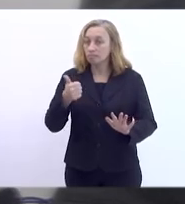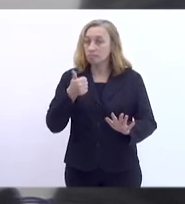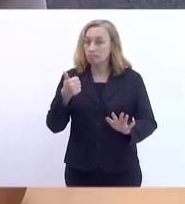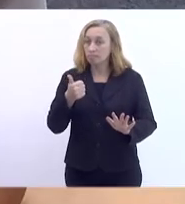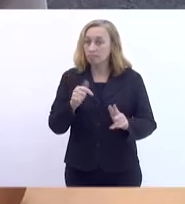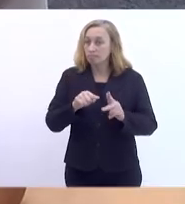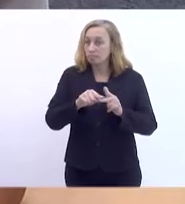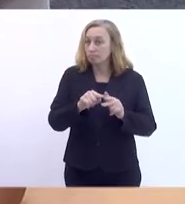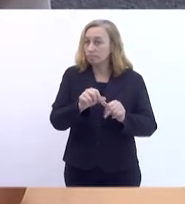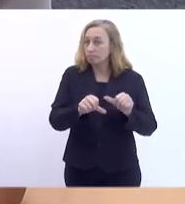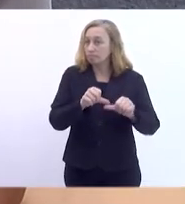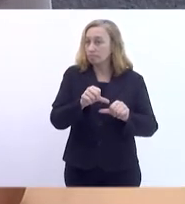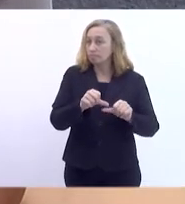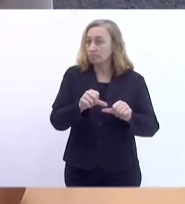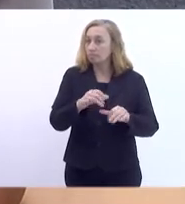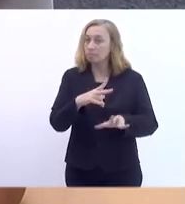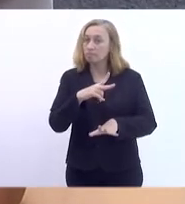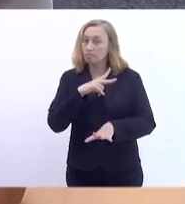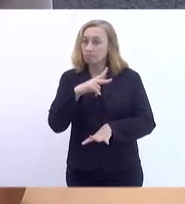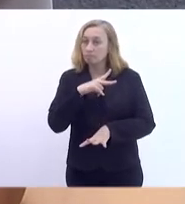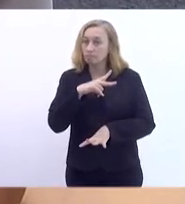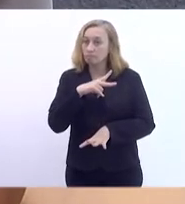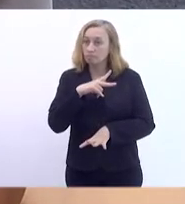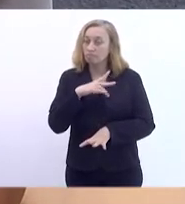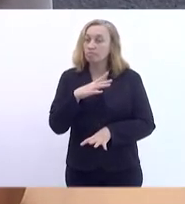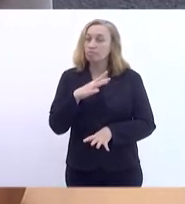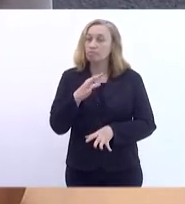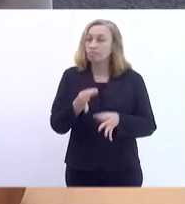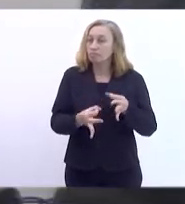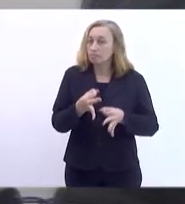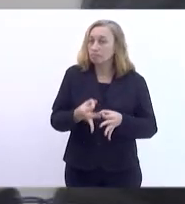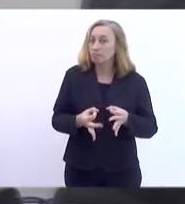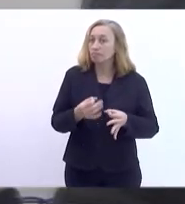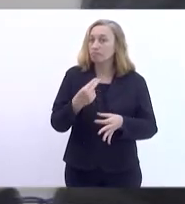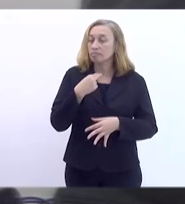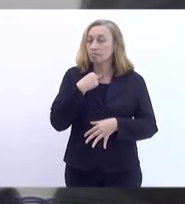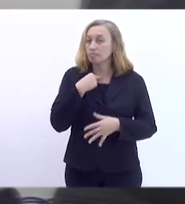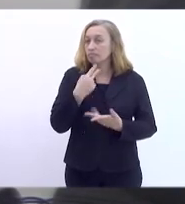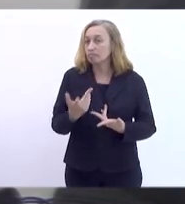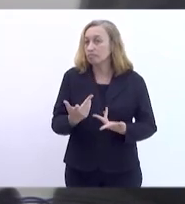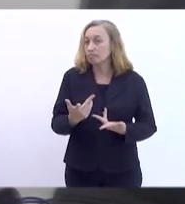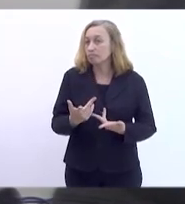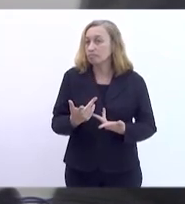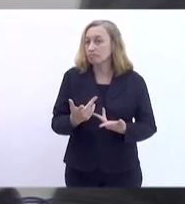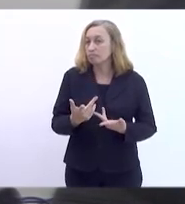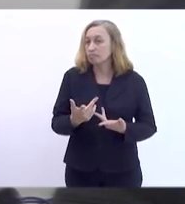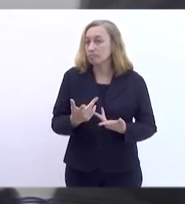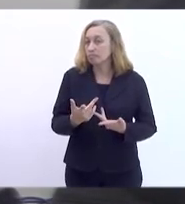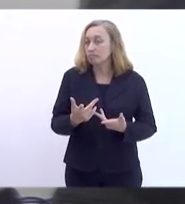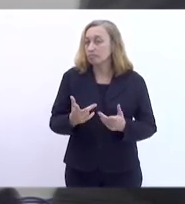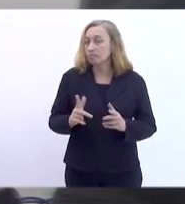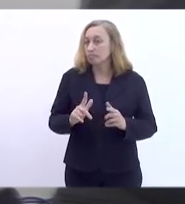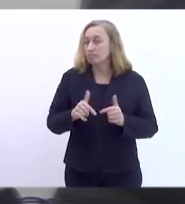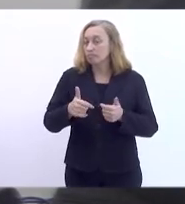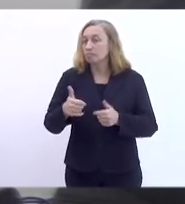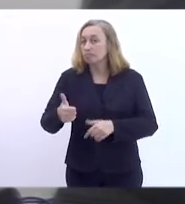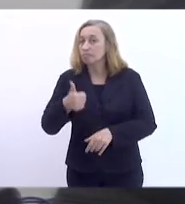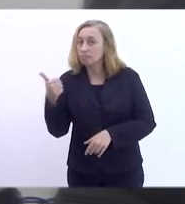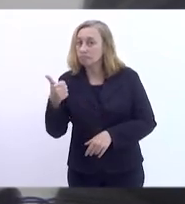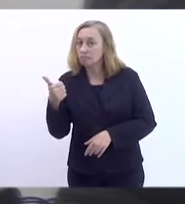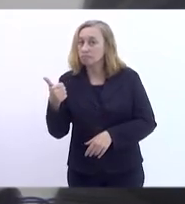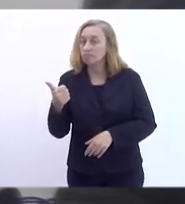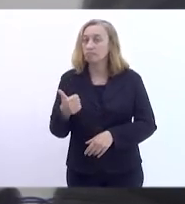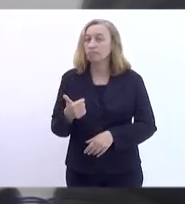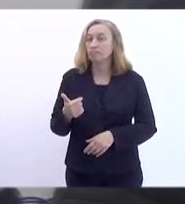necessário o próprio o próprio judiciário não poderia É estender os efeitos e